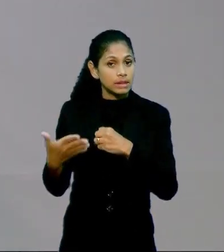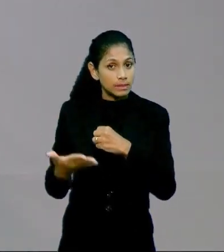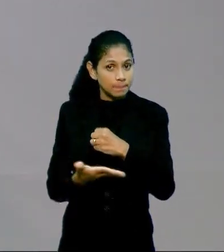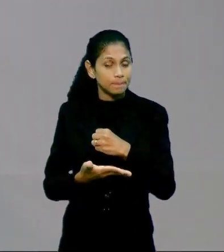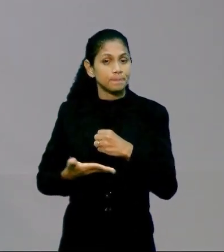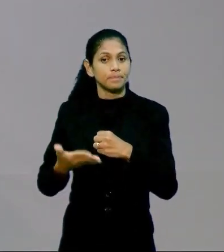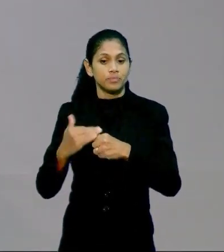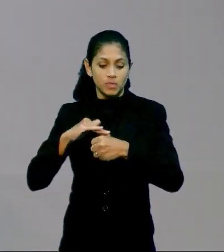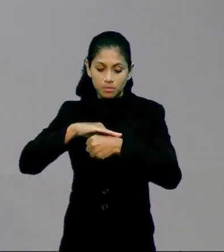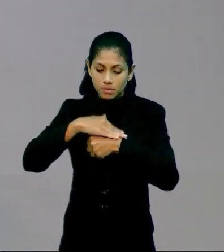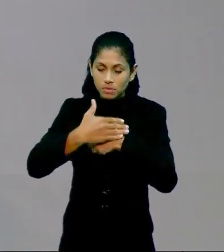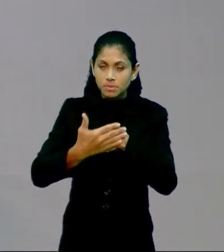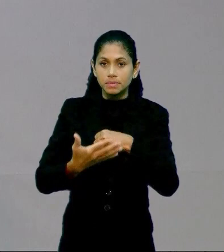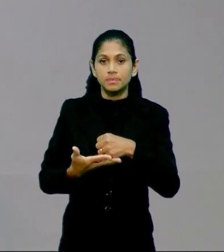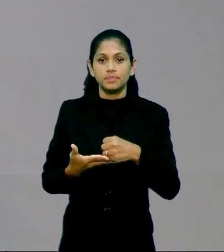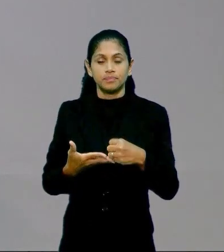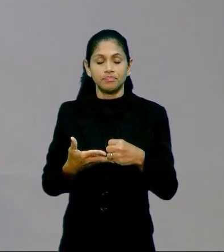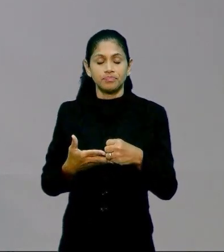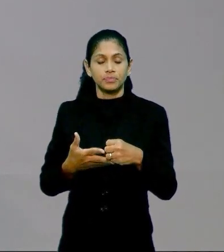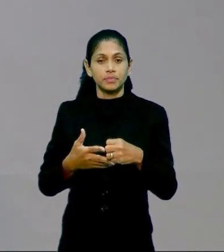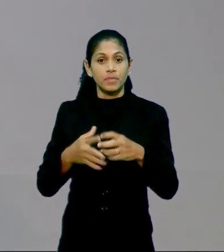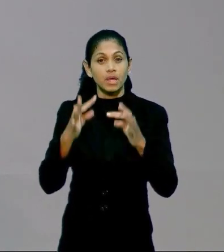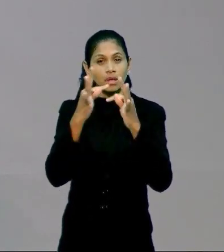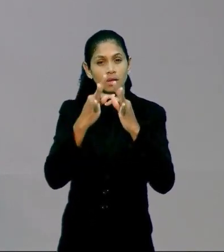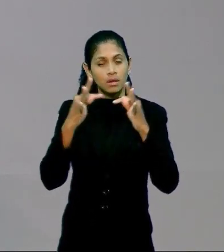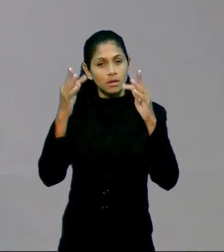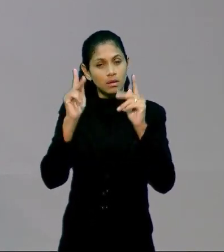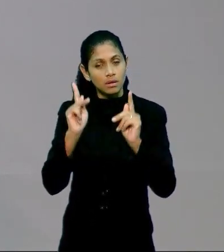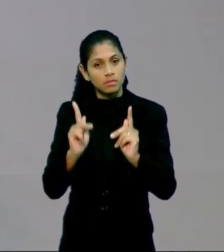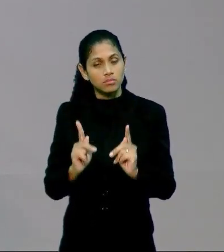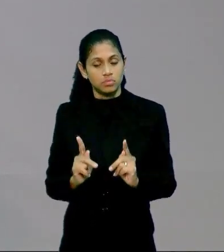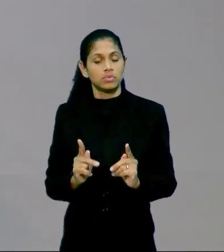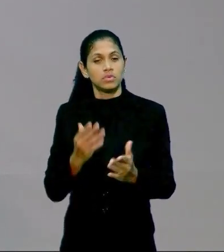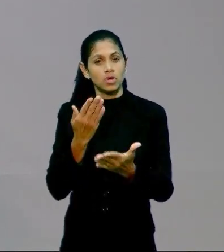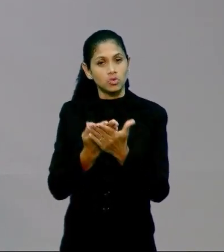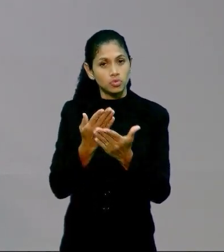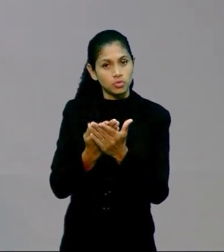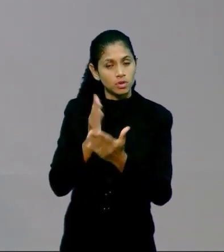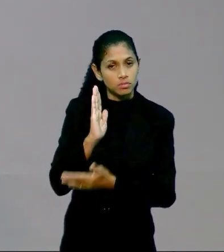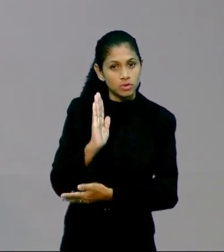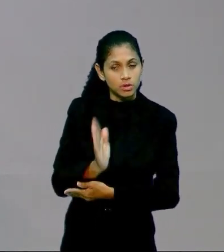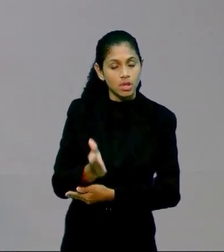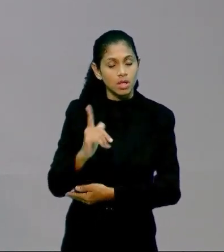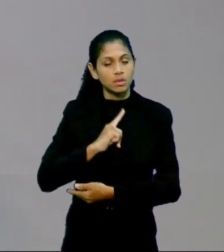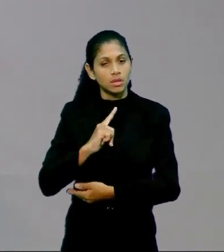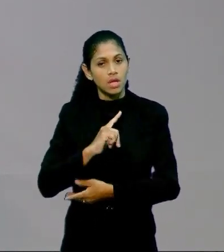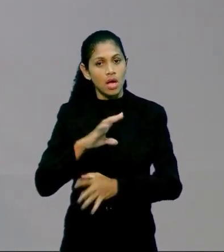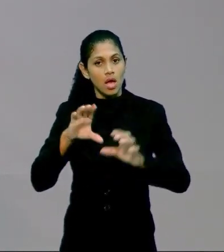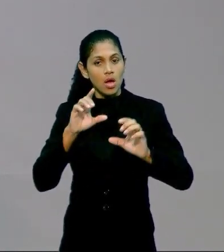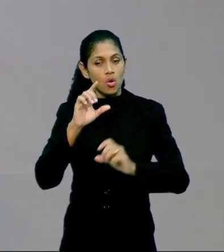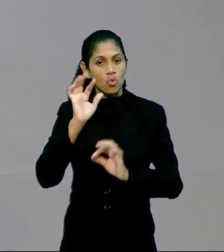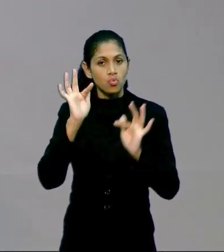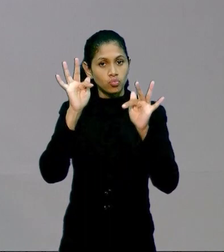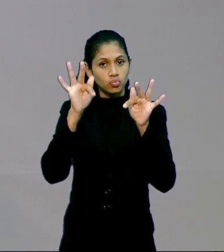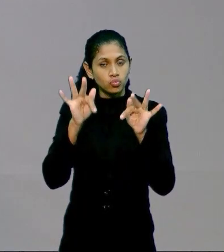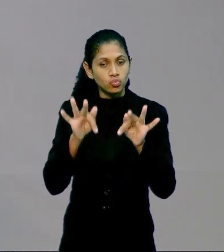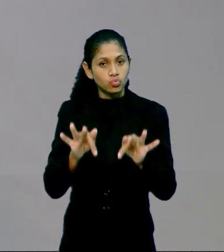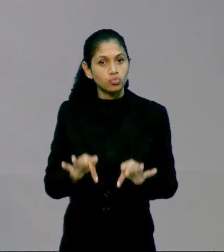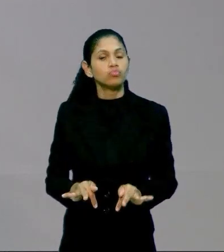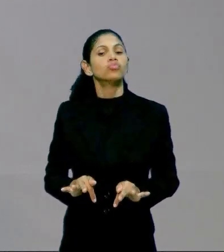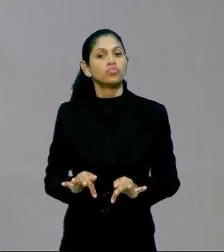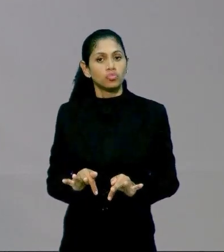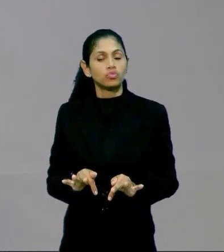tabela periódica, como nós vimos na última aula, existe o último grupo da tabela periódica, são os gases